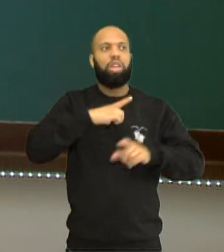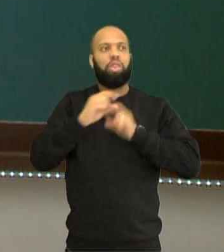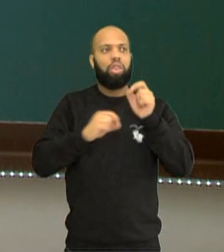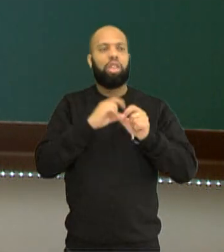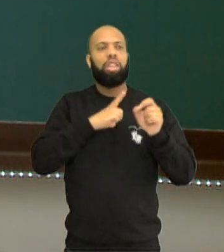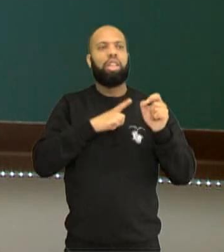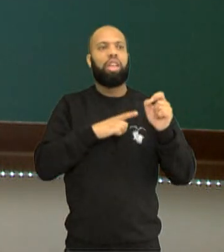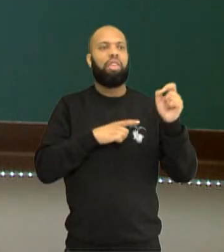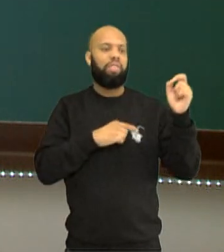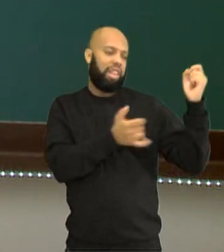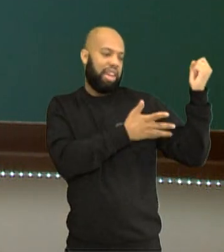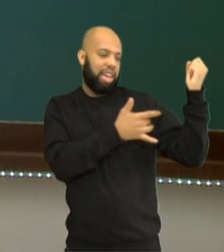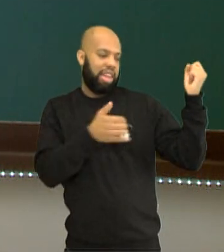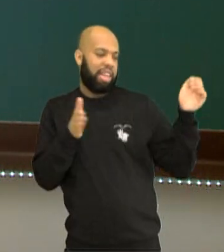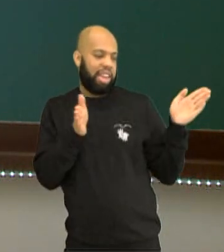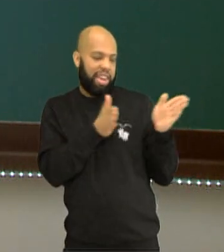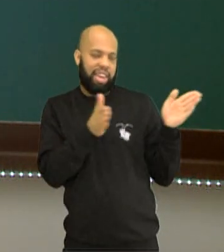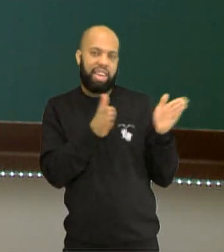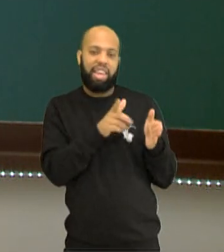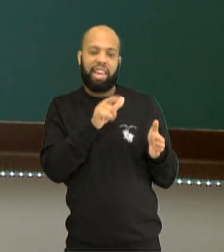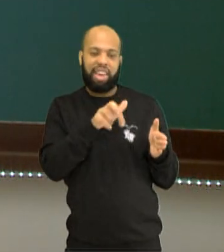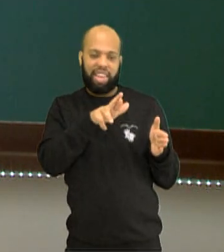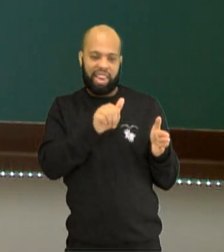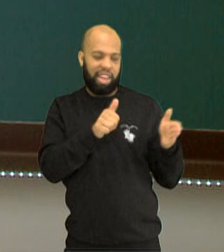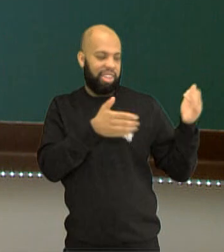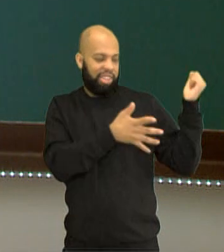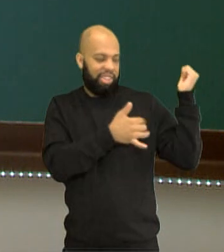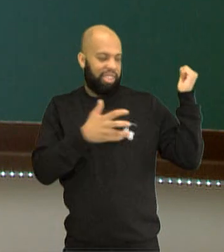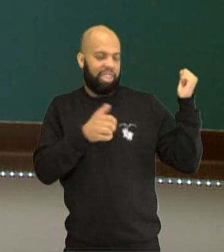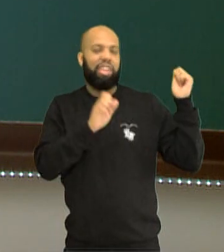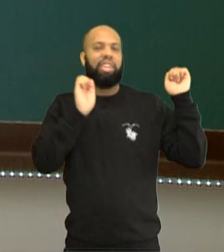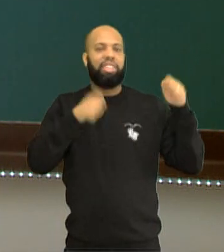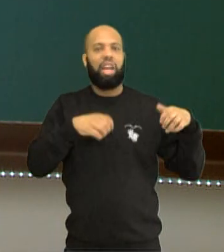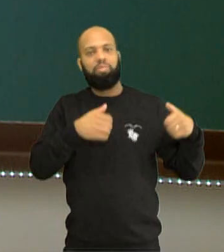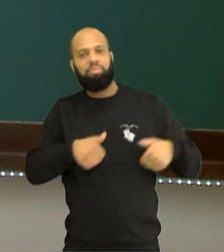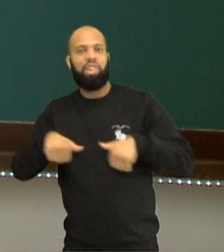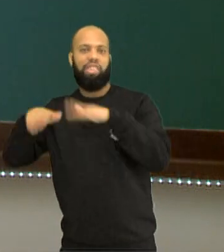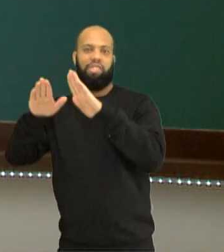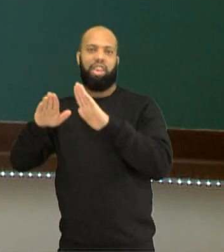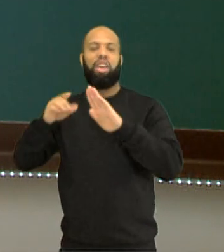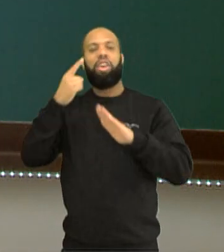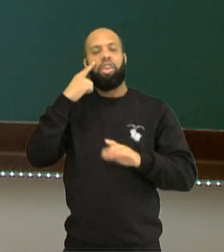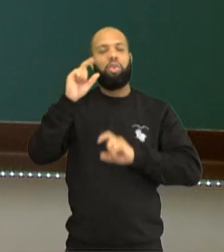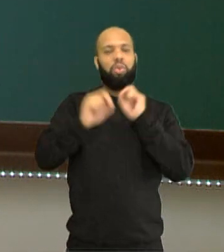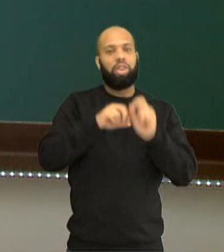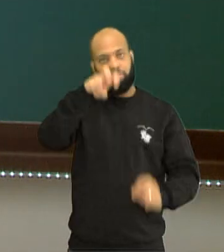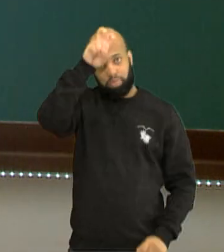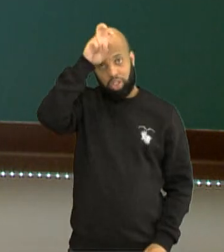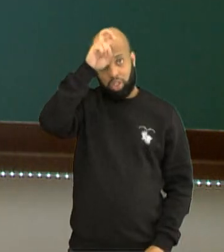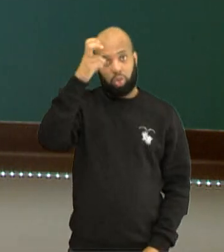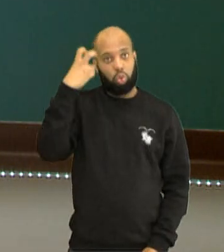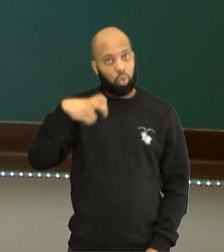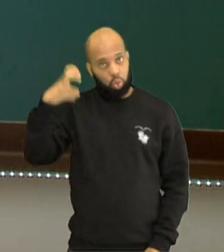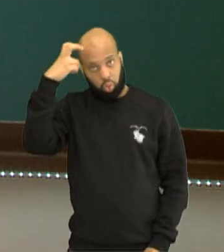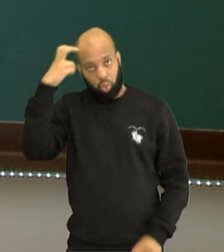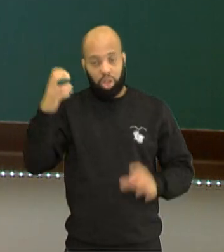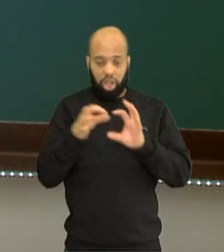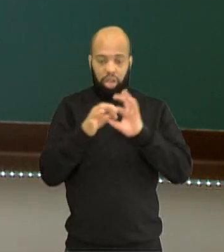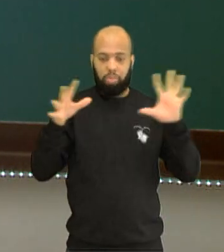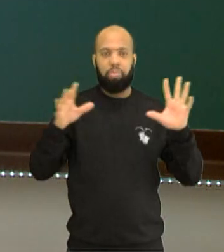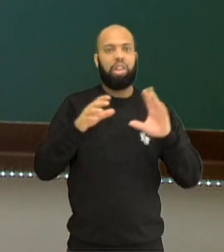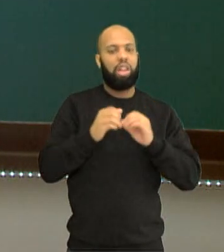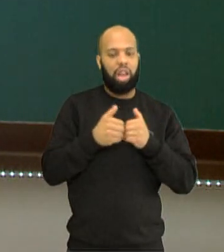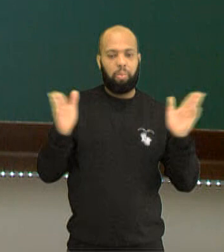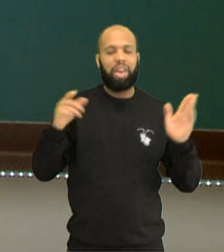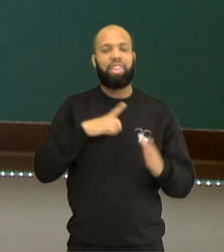A lira. A lira nada mais é que uma harpa pequena, que ela pode ser levada para qualquer local. Então a gente vê que o Egito era uma cultura aberta, que eles podiam exatamente trazer